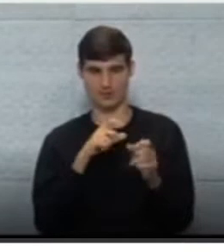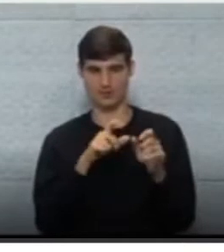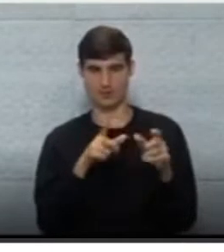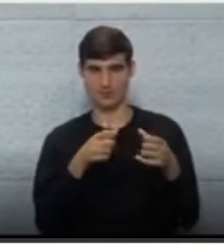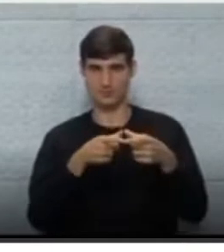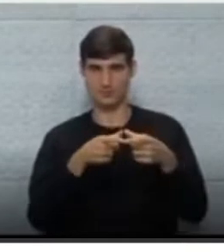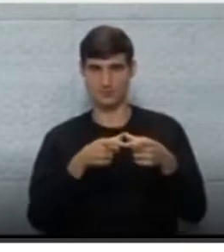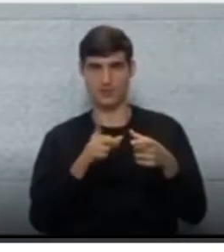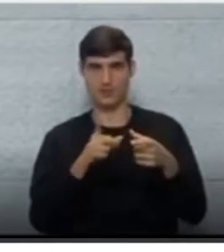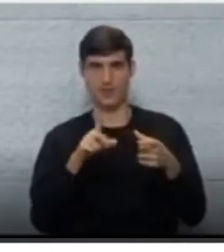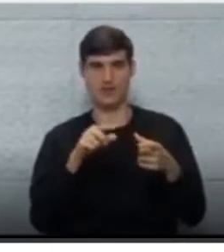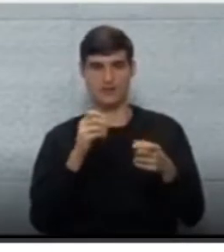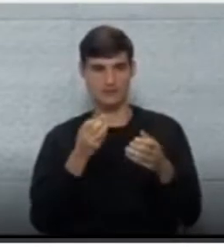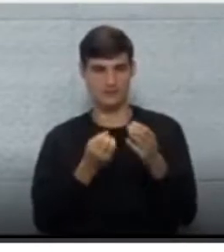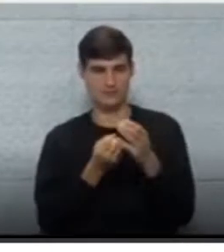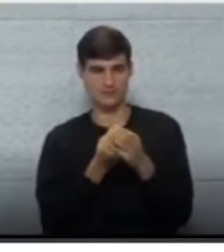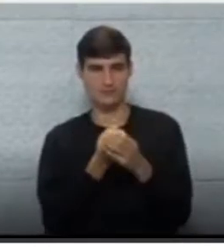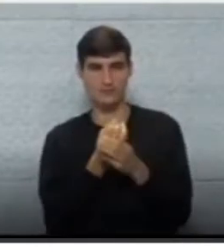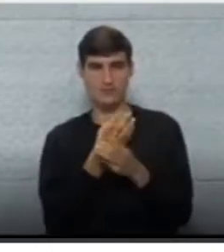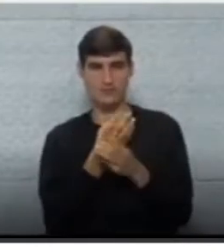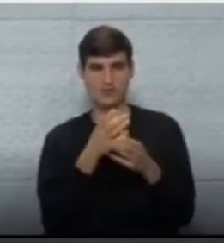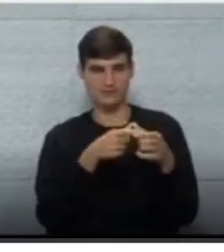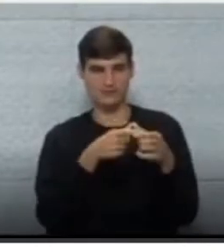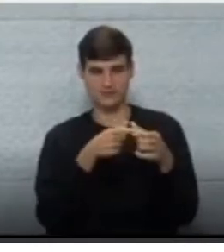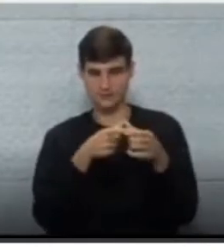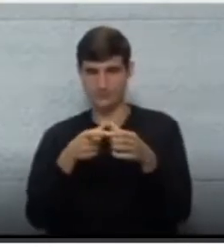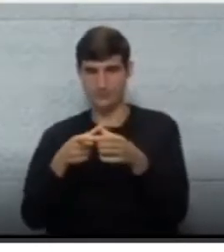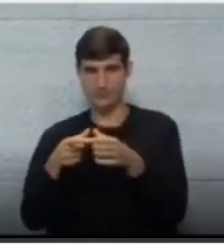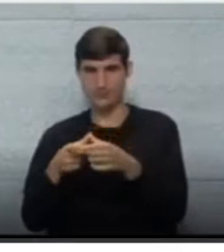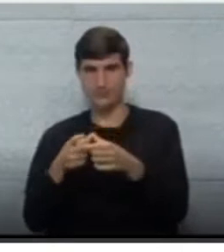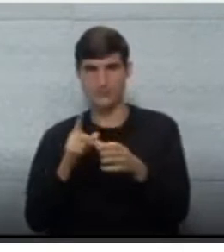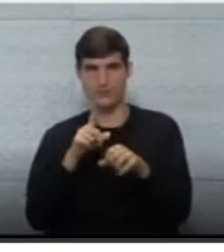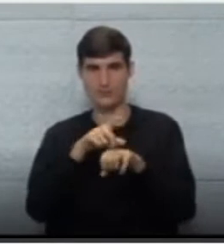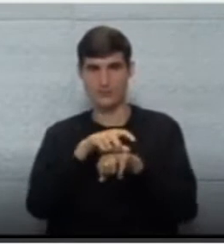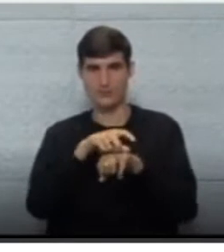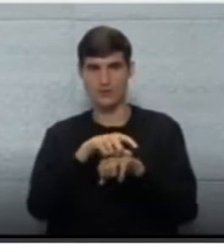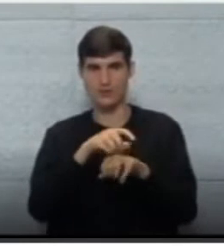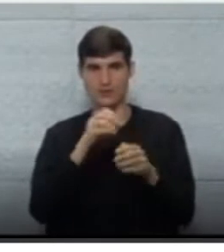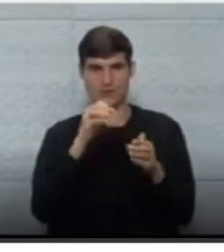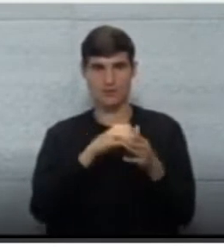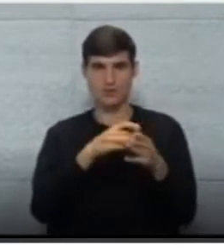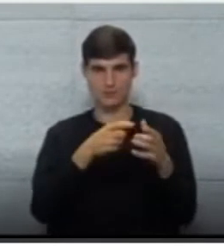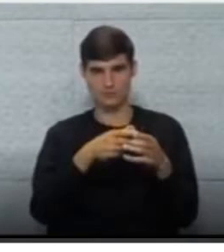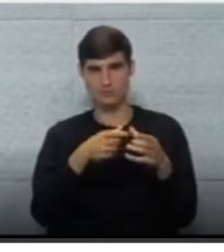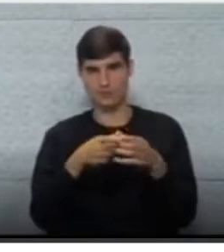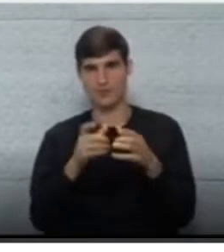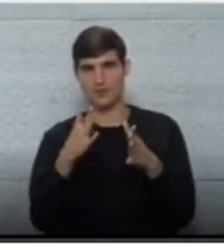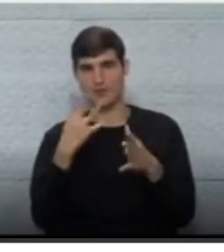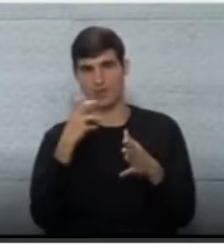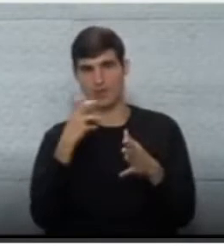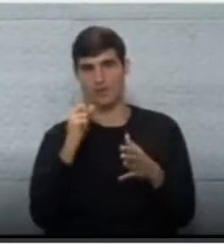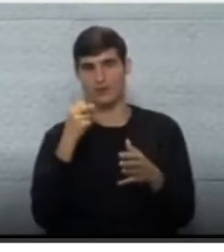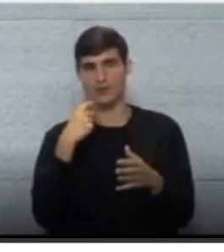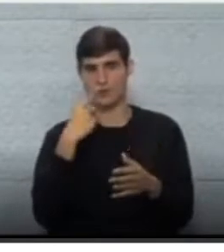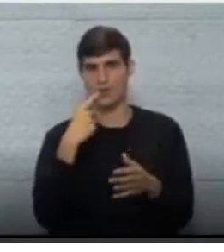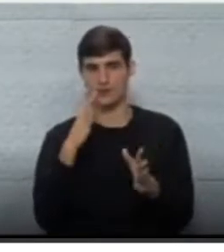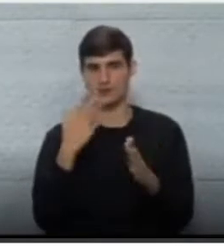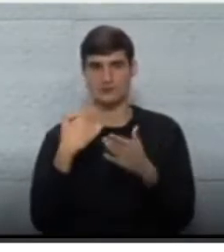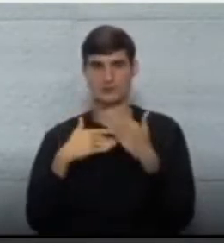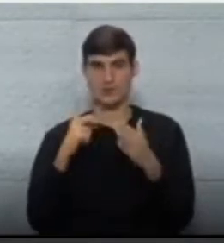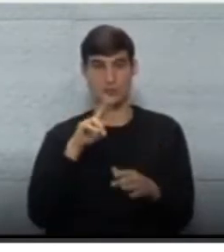placa, nós vamos cultivar as colônias em placas que foram crescidas nessa placa,